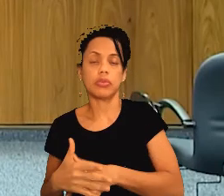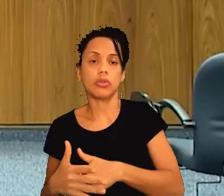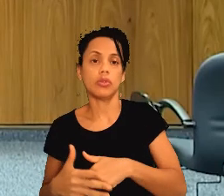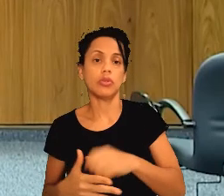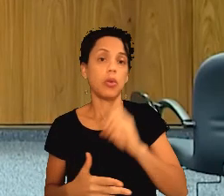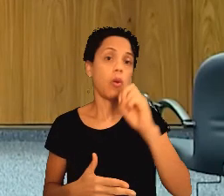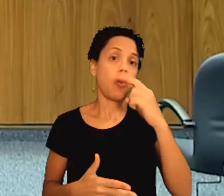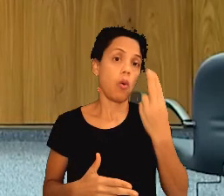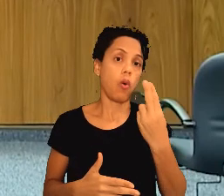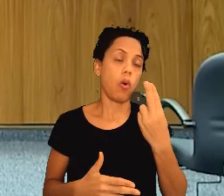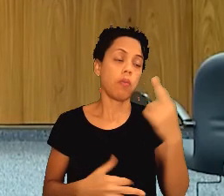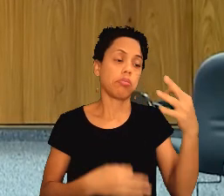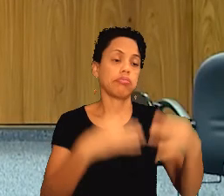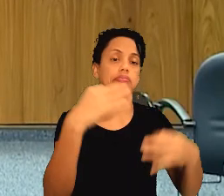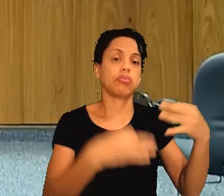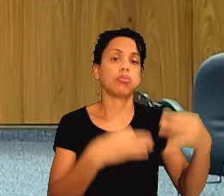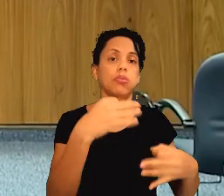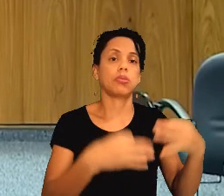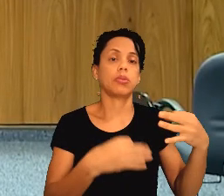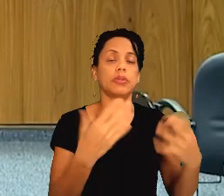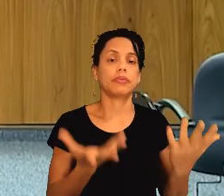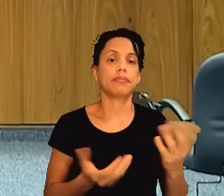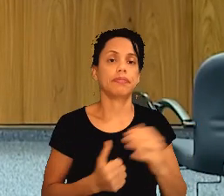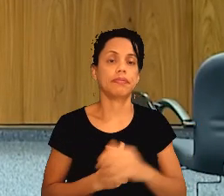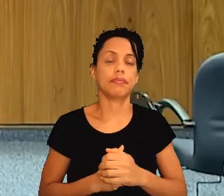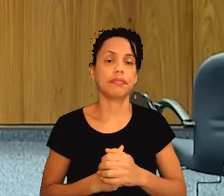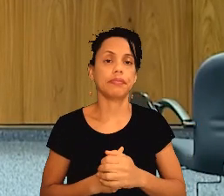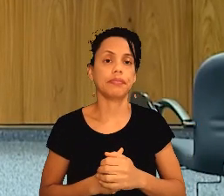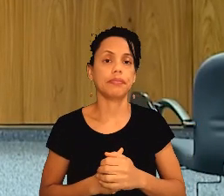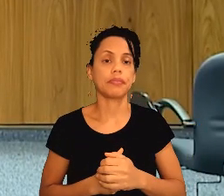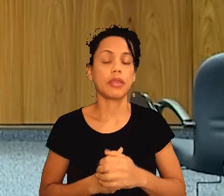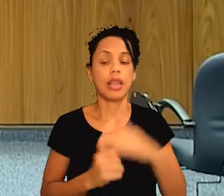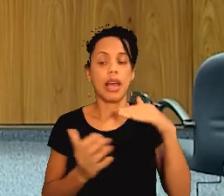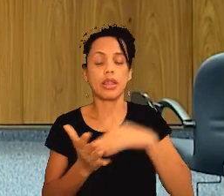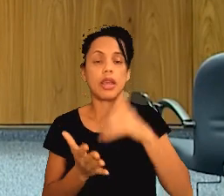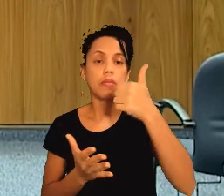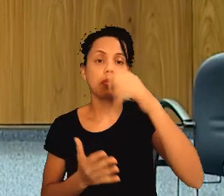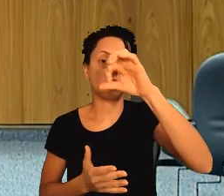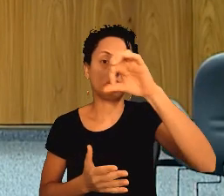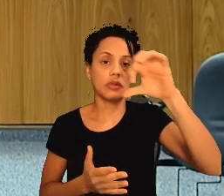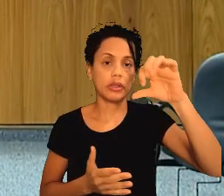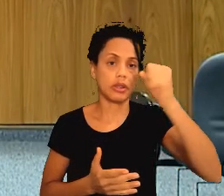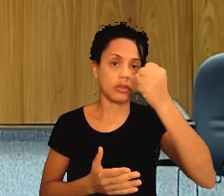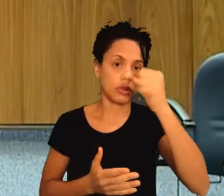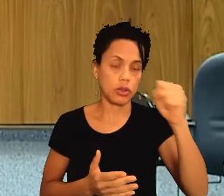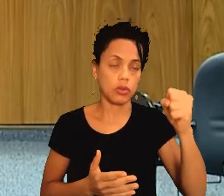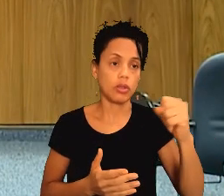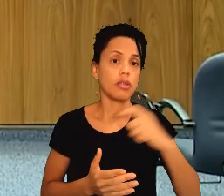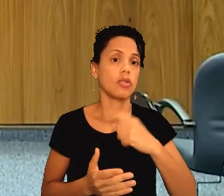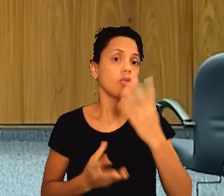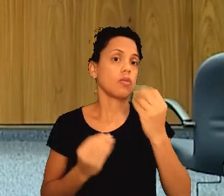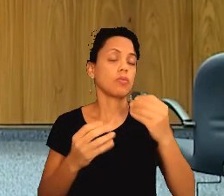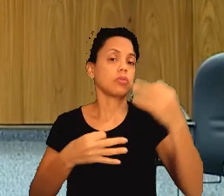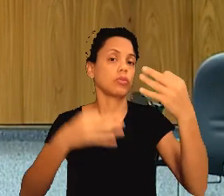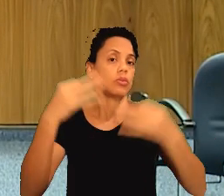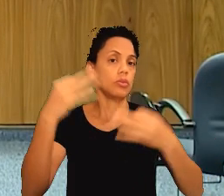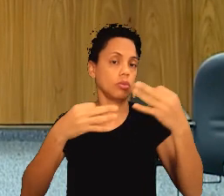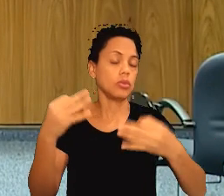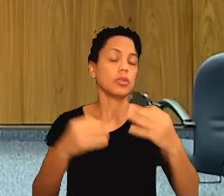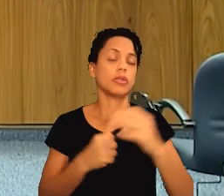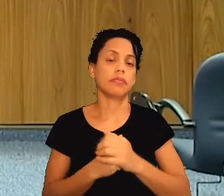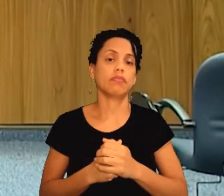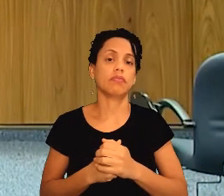Ou pelo judiciário. Ora, até 1988 havia muitos juízes